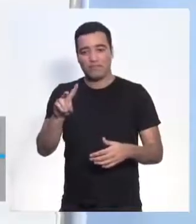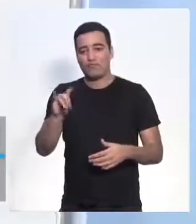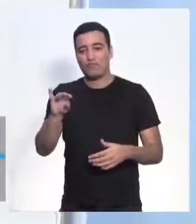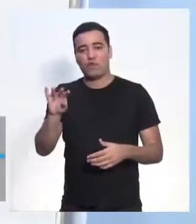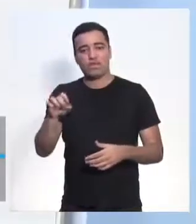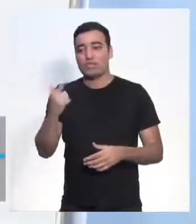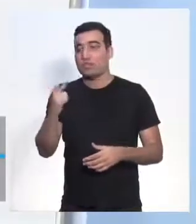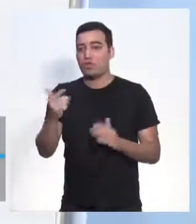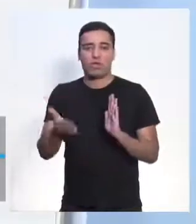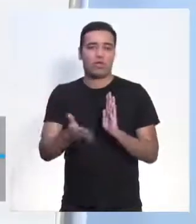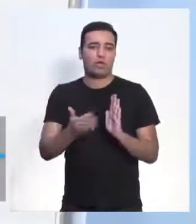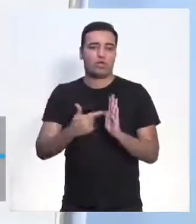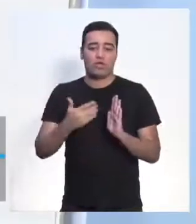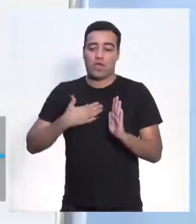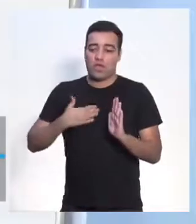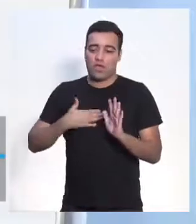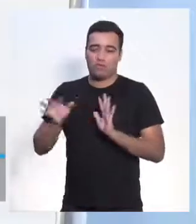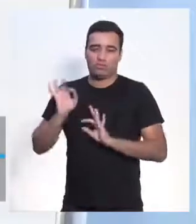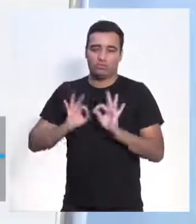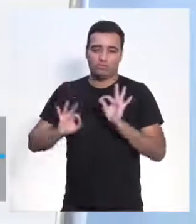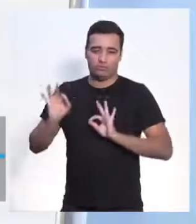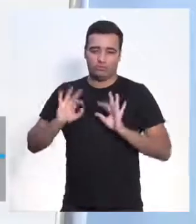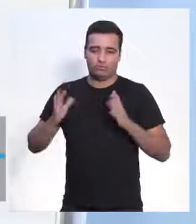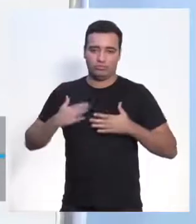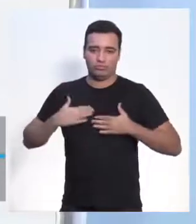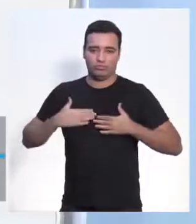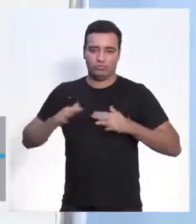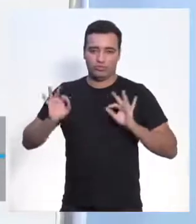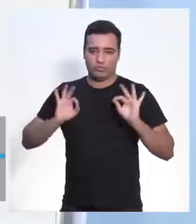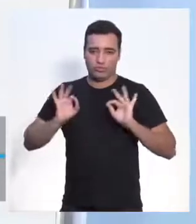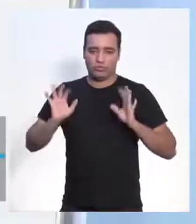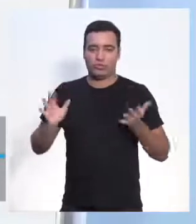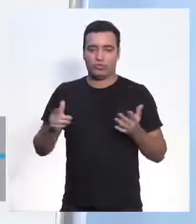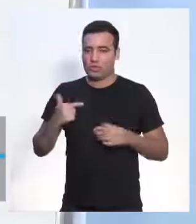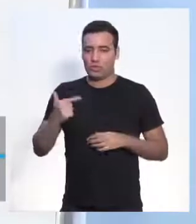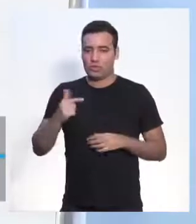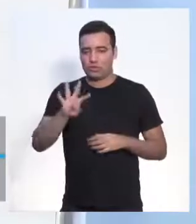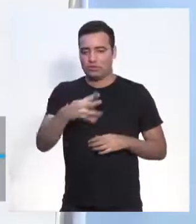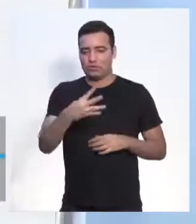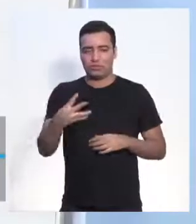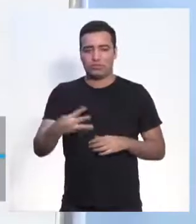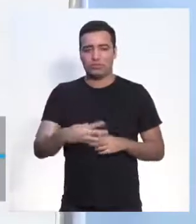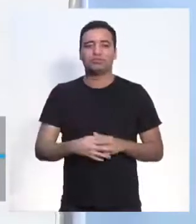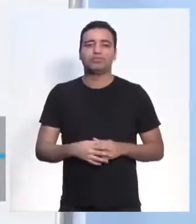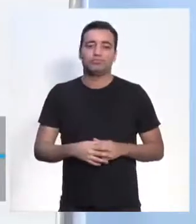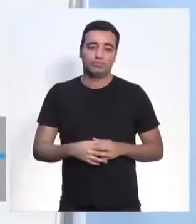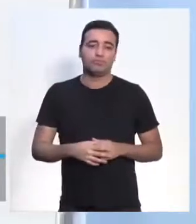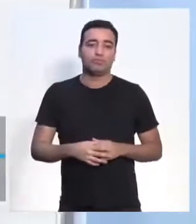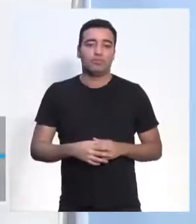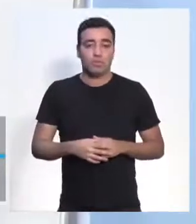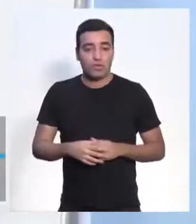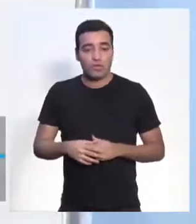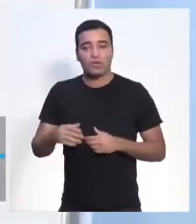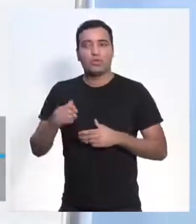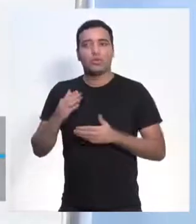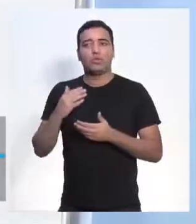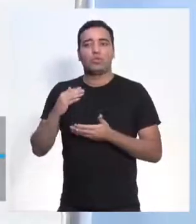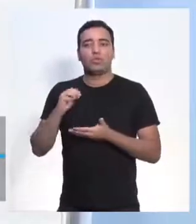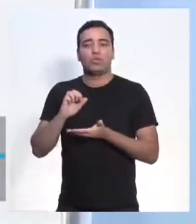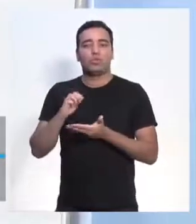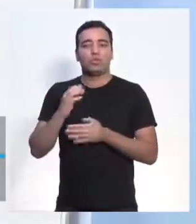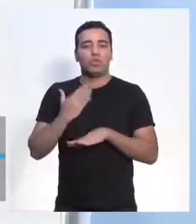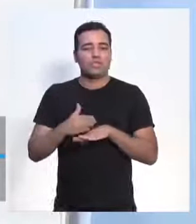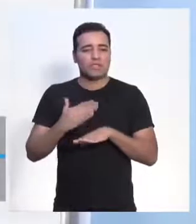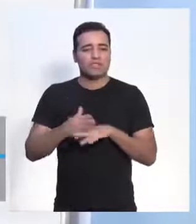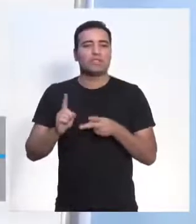livro, na apostila, eu que montei, eu que criei essa tabela aí, isso não está, tá? Os exercícios,